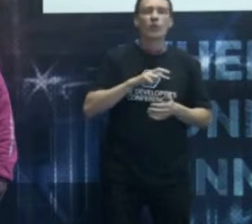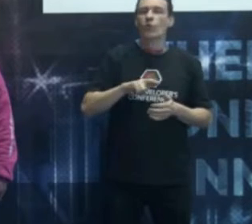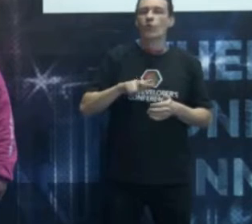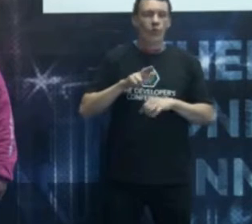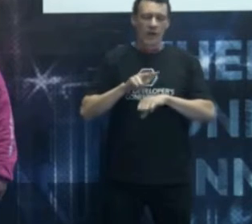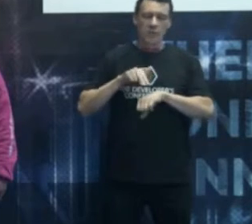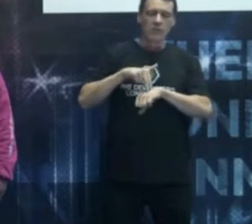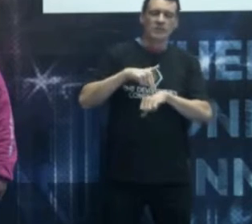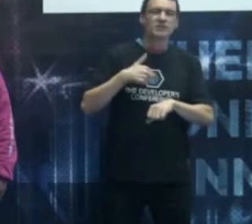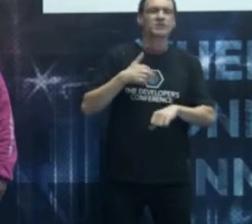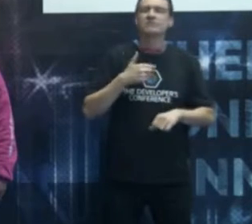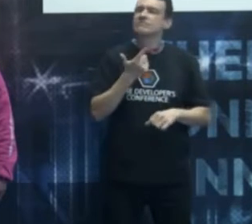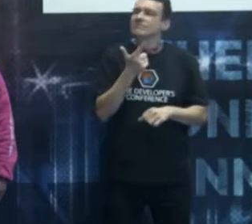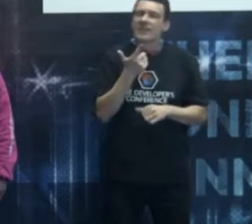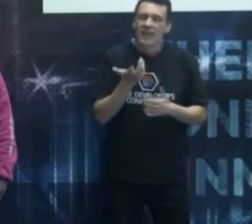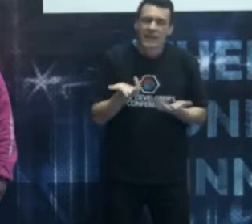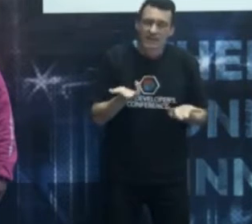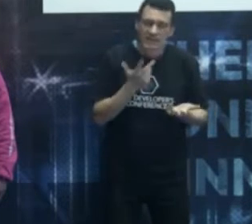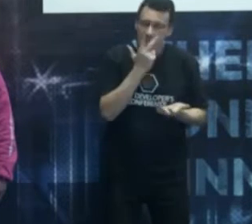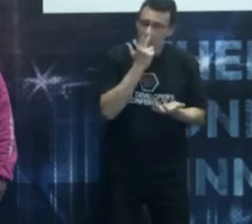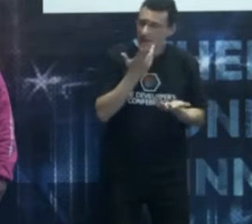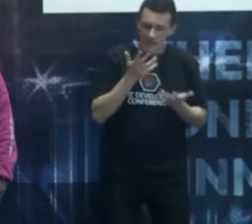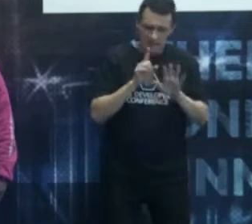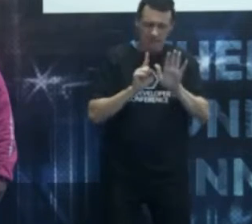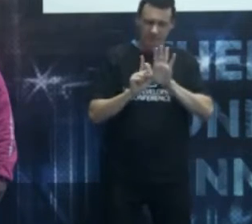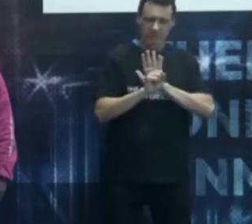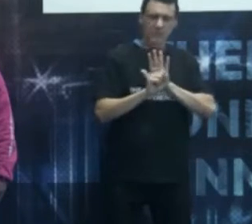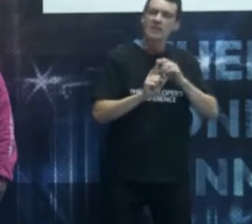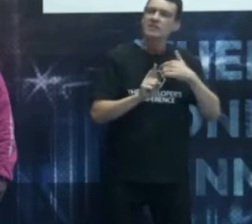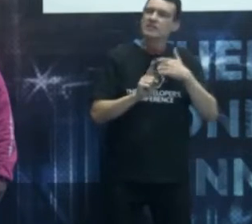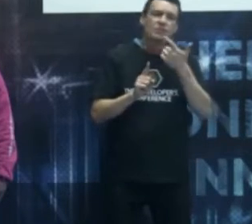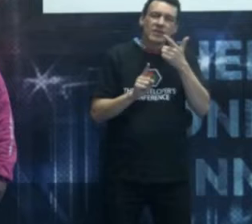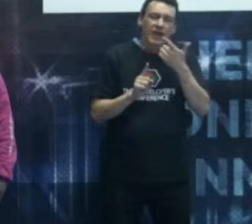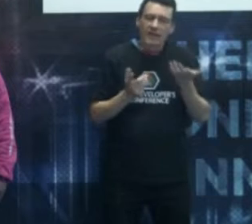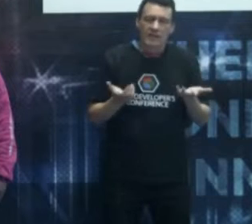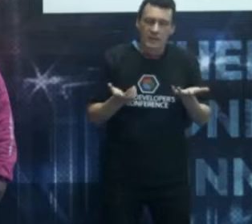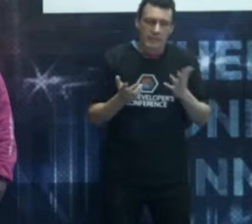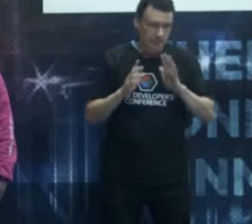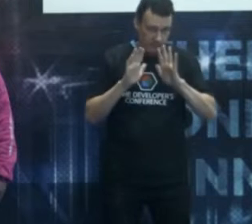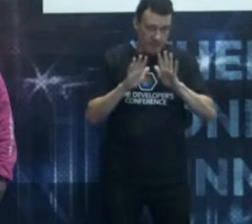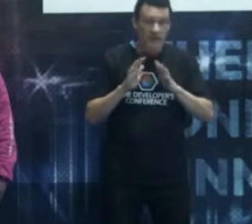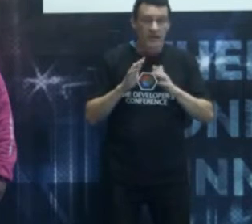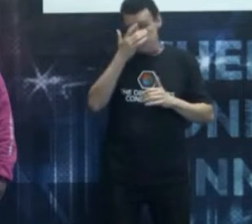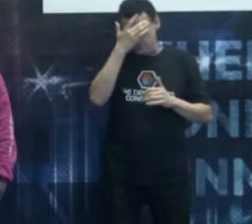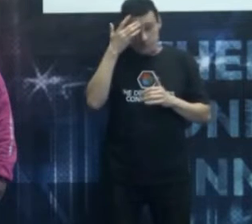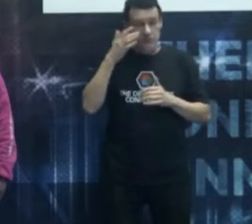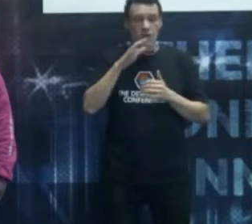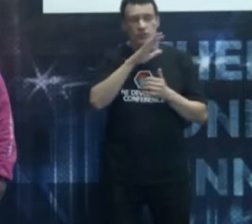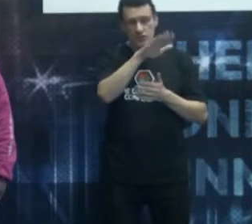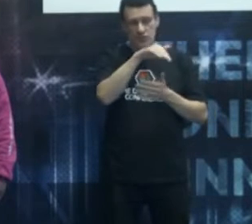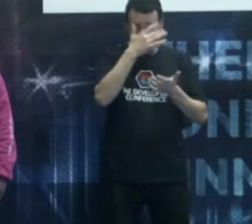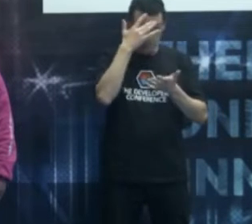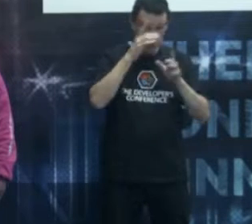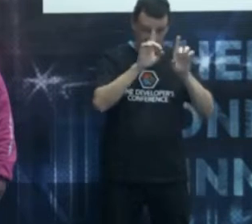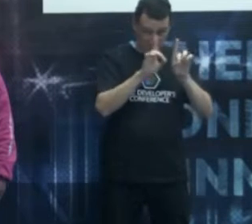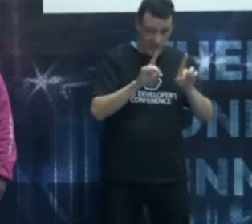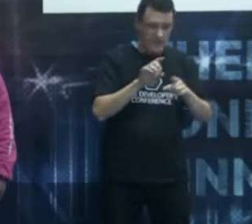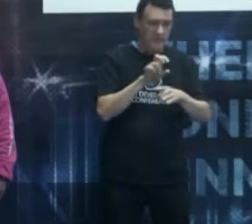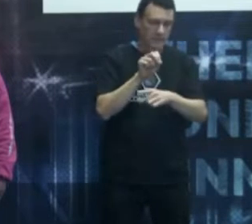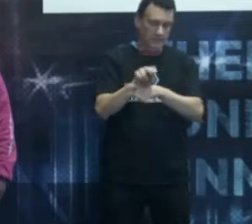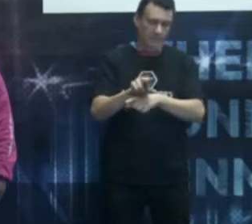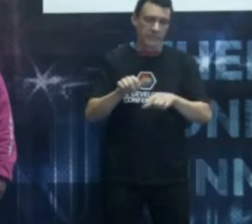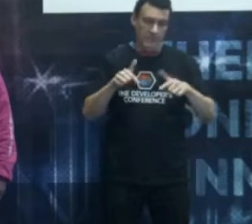protagonismo? Quando a empresa contrata uma pessoa com deficiência, entende que a partir desse momento ela entende e conhece